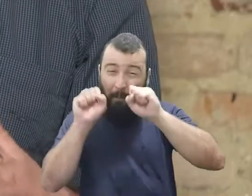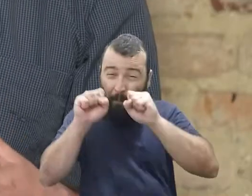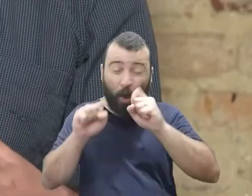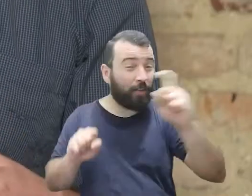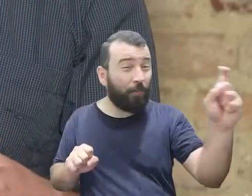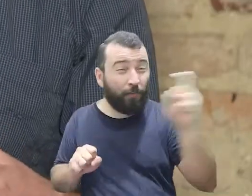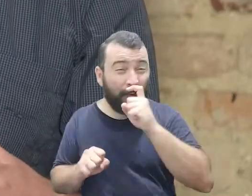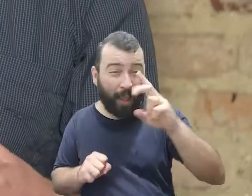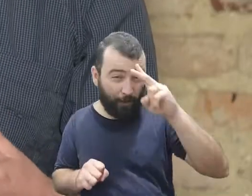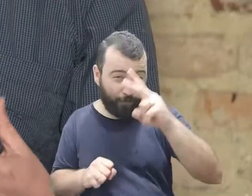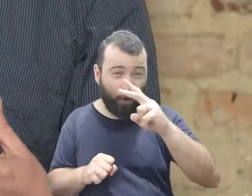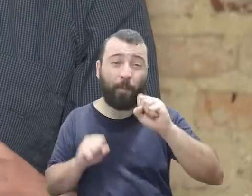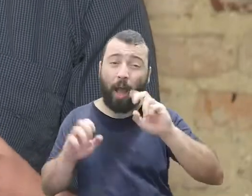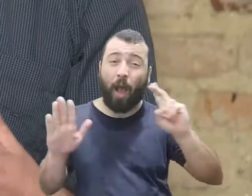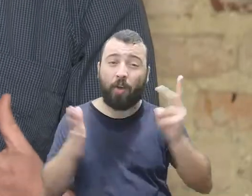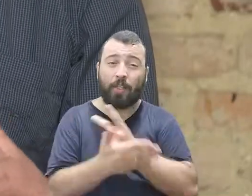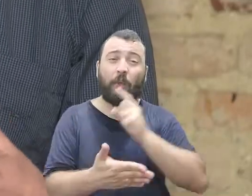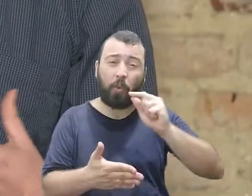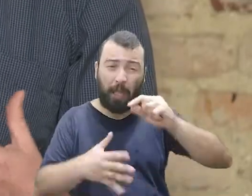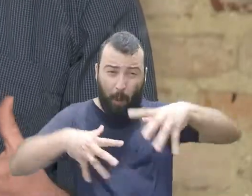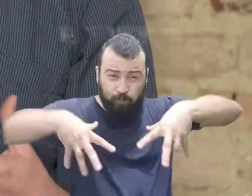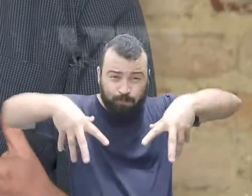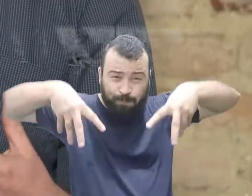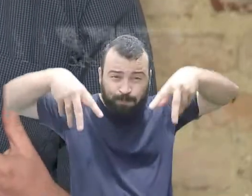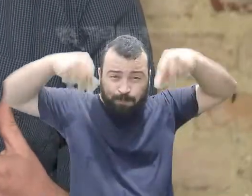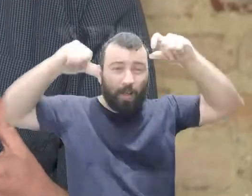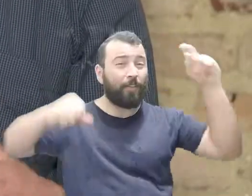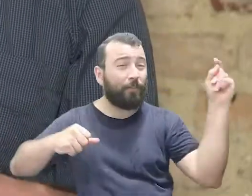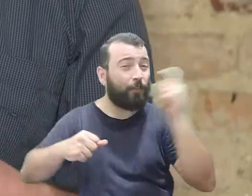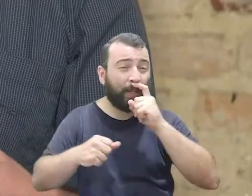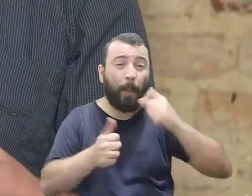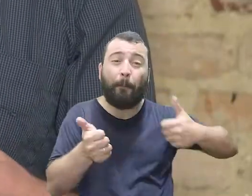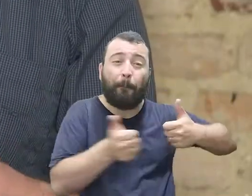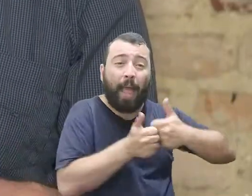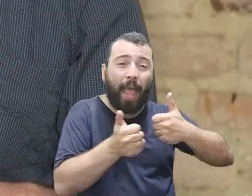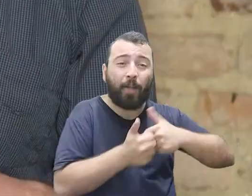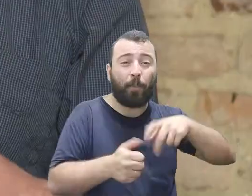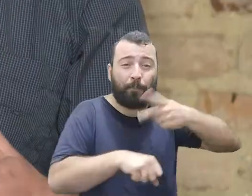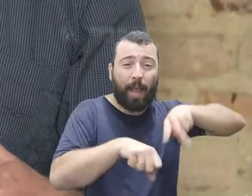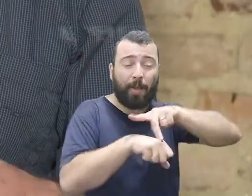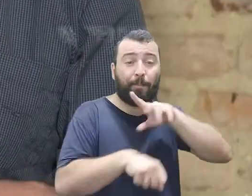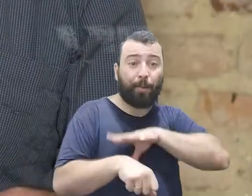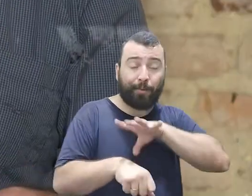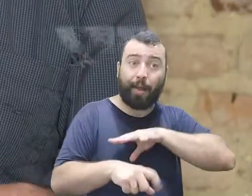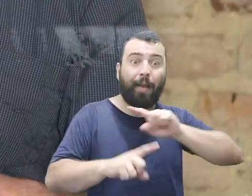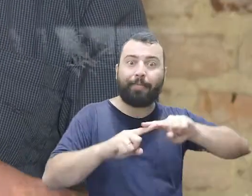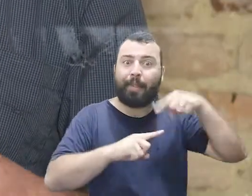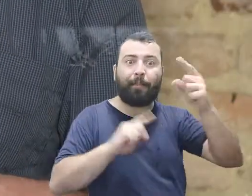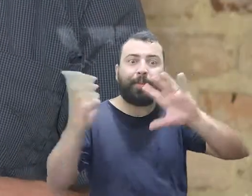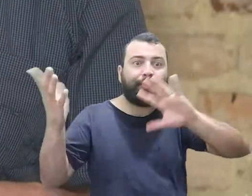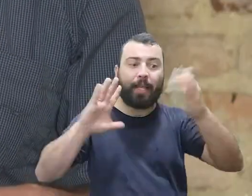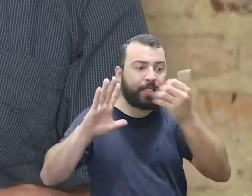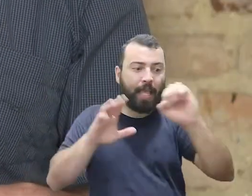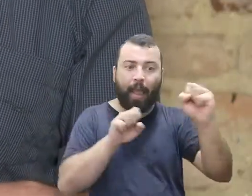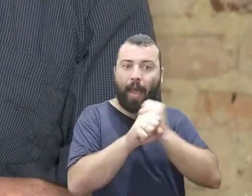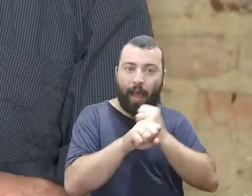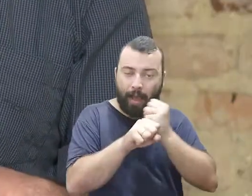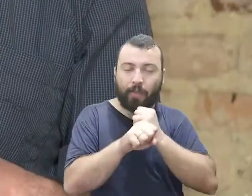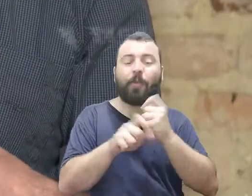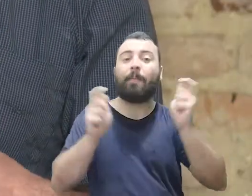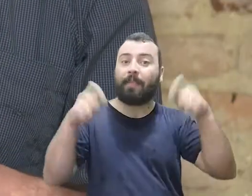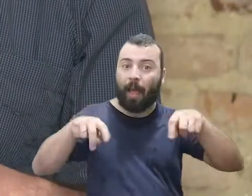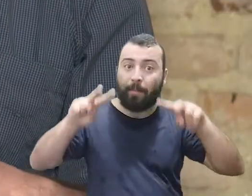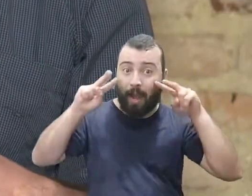tão frias a ponto de ocorrerem icebergs na costa de Portugal. E, de repente, as temperaturas mudam. Em menos de 100 anos,